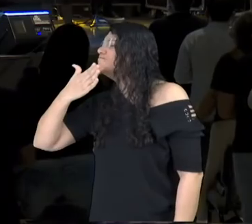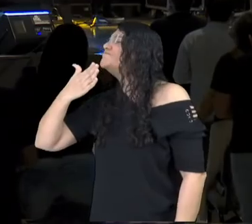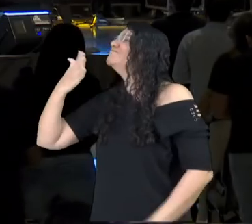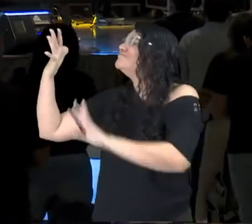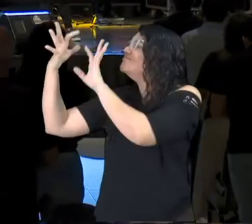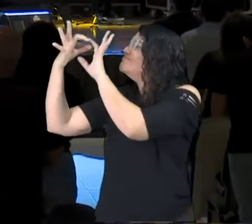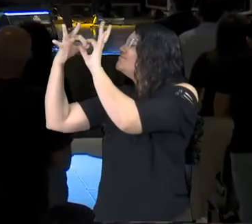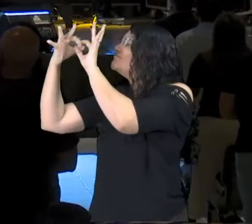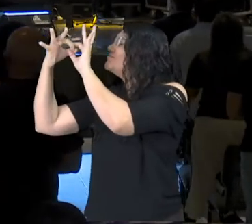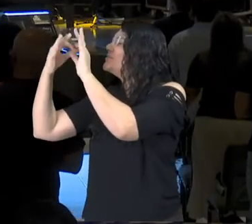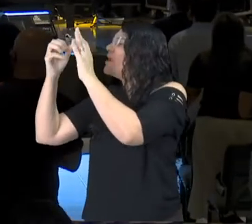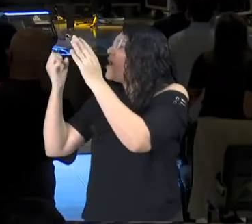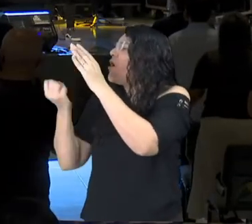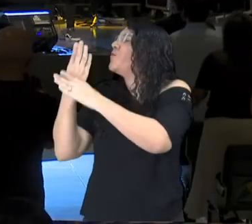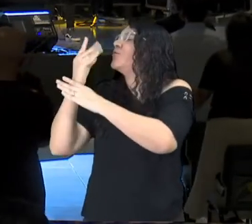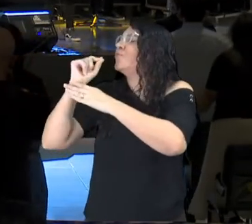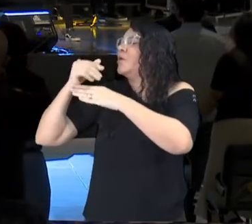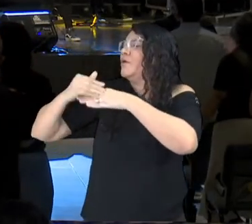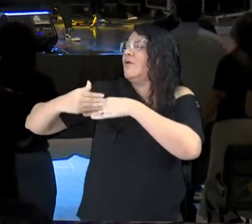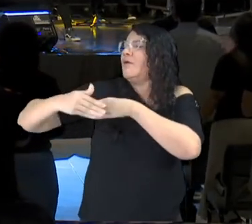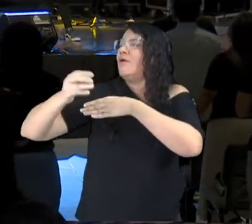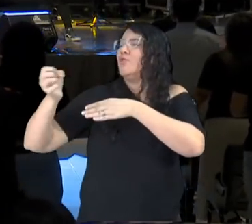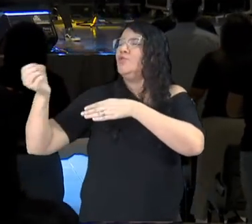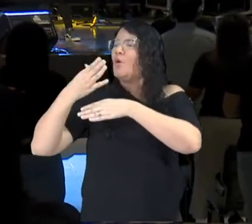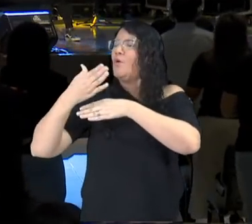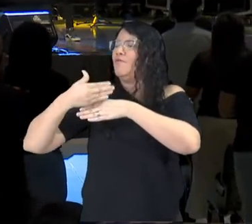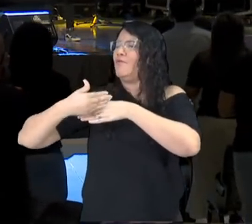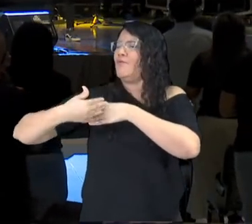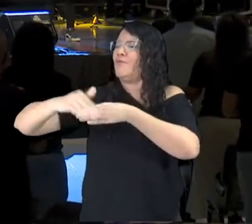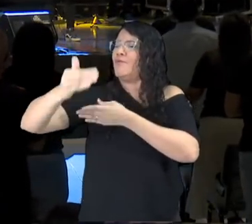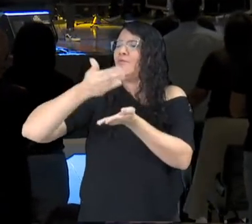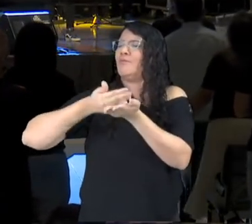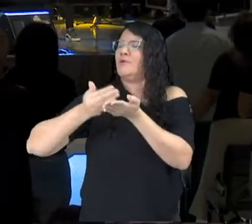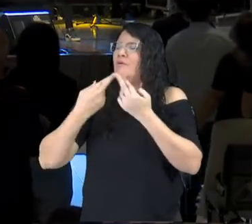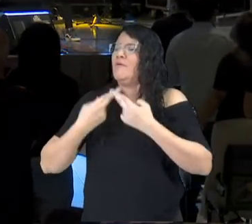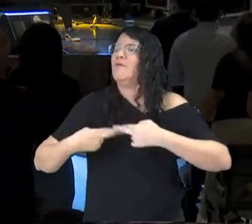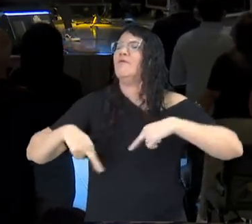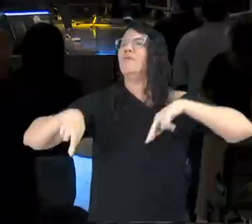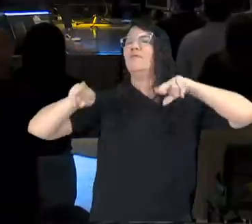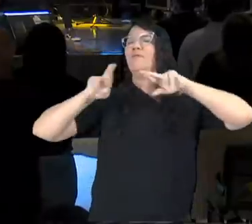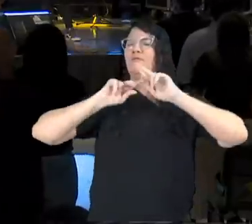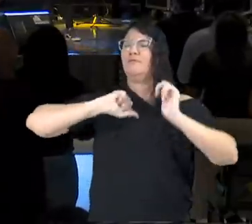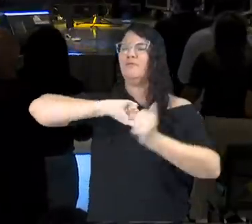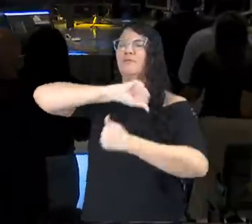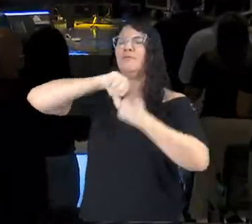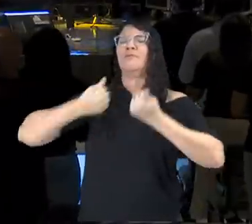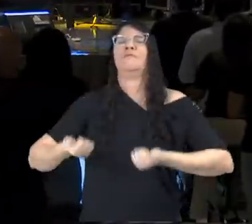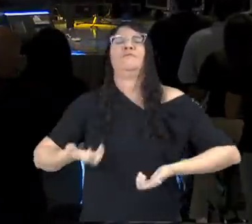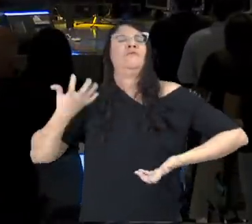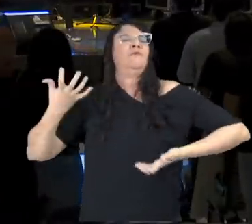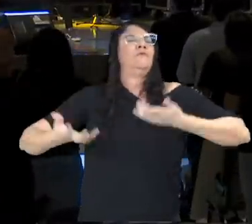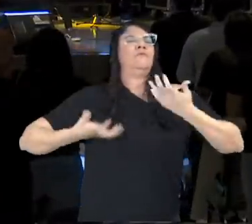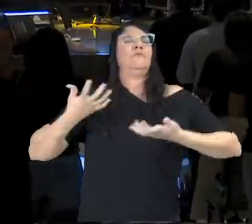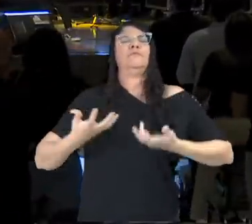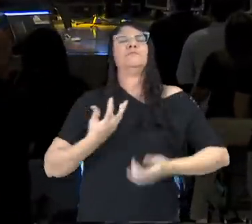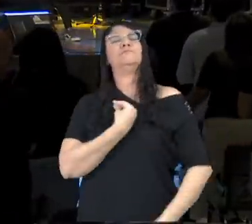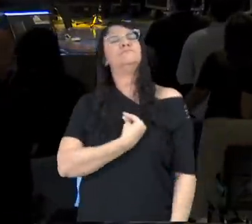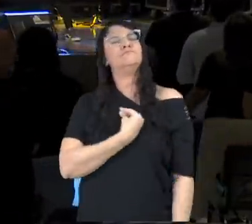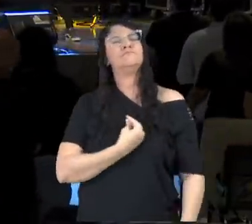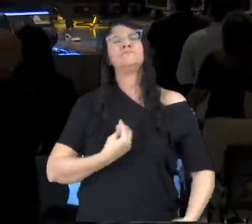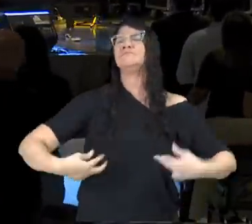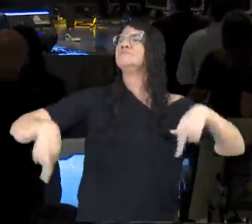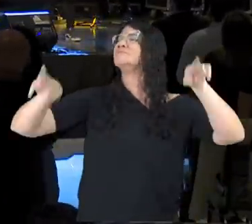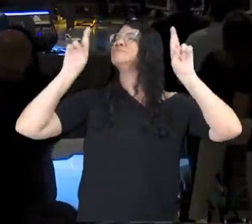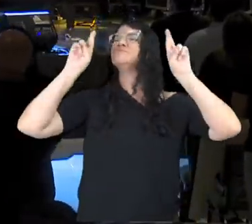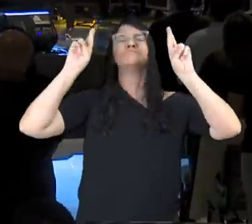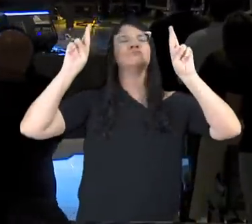os recomeços, as restaurações, a vida, o ânimo, a esperança. Ó